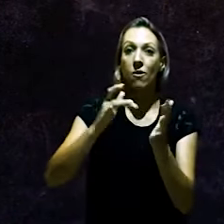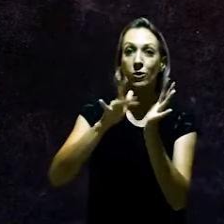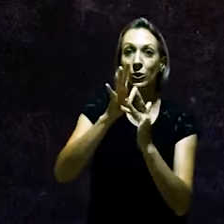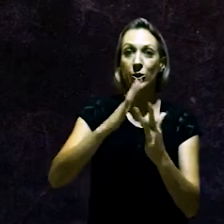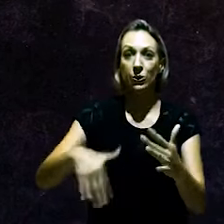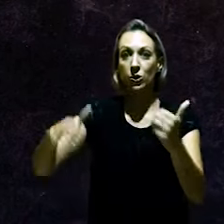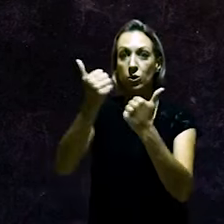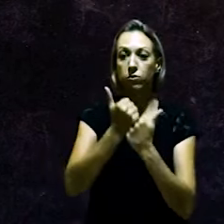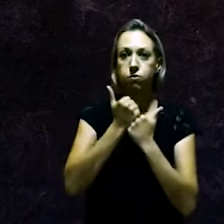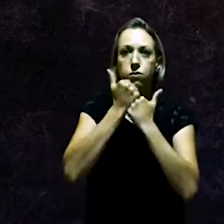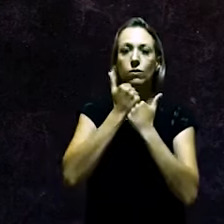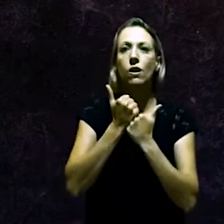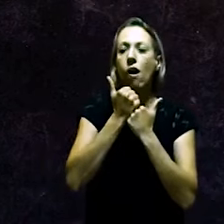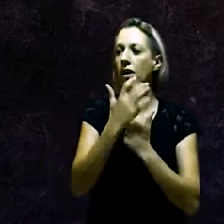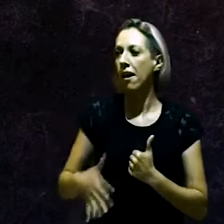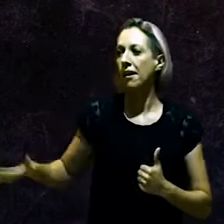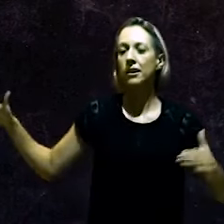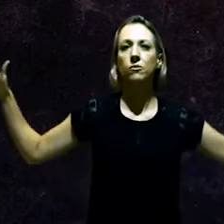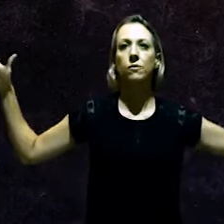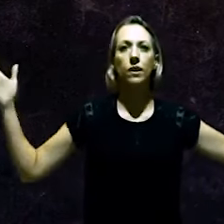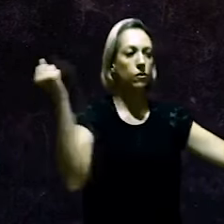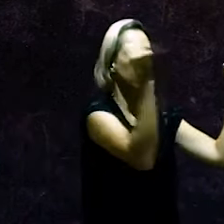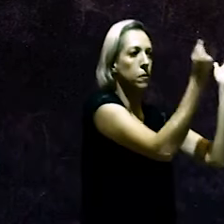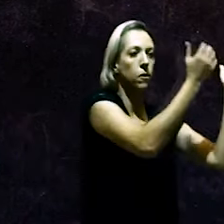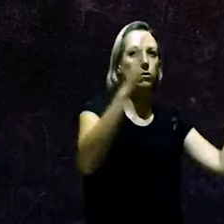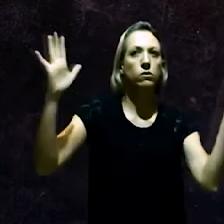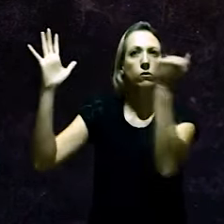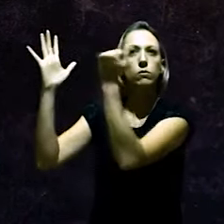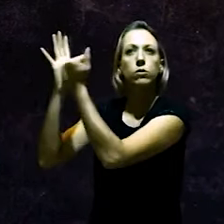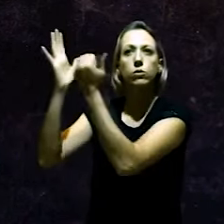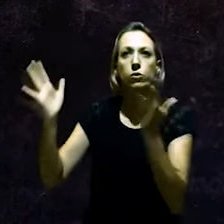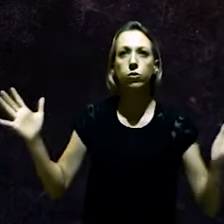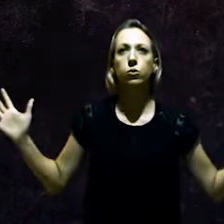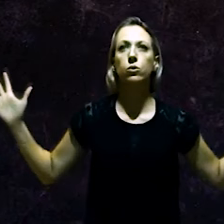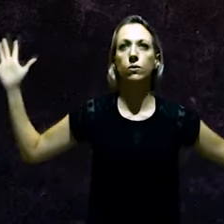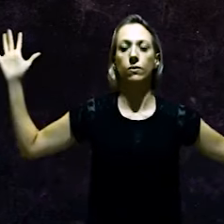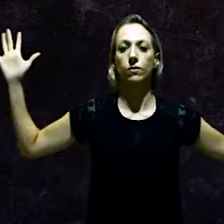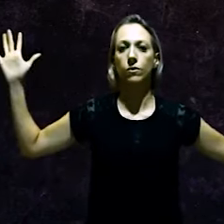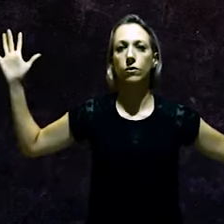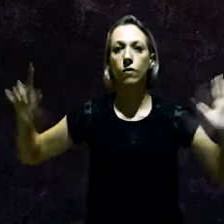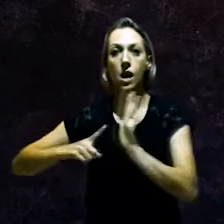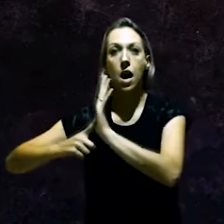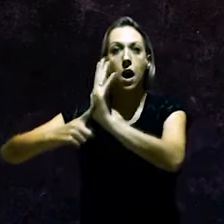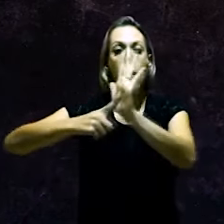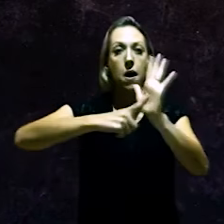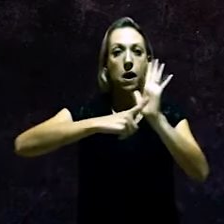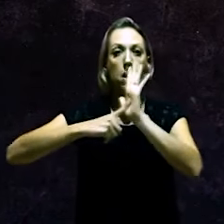E, despojando os principados e as potestades, publicamente os expôs ao